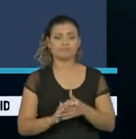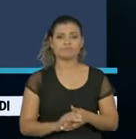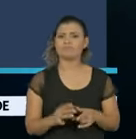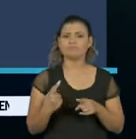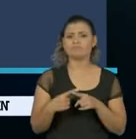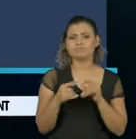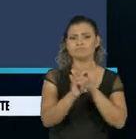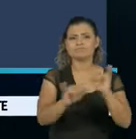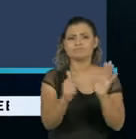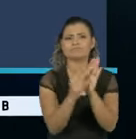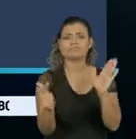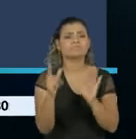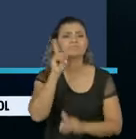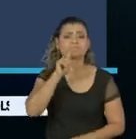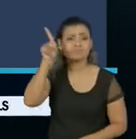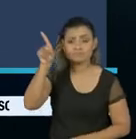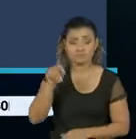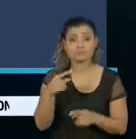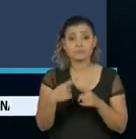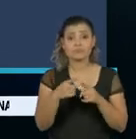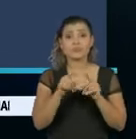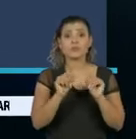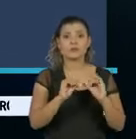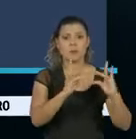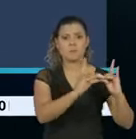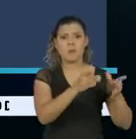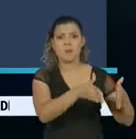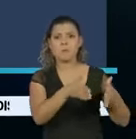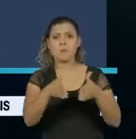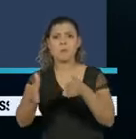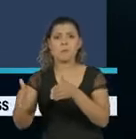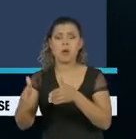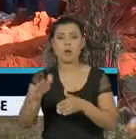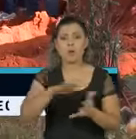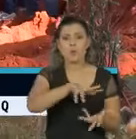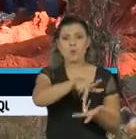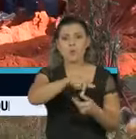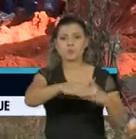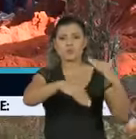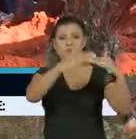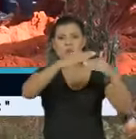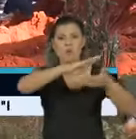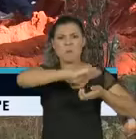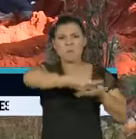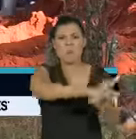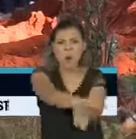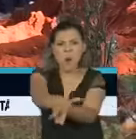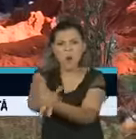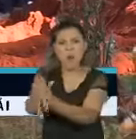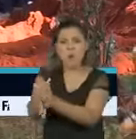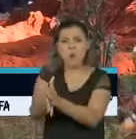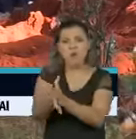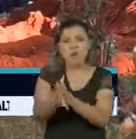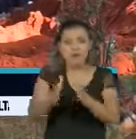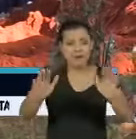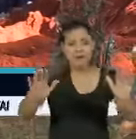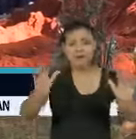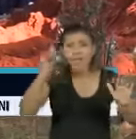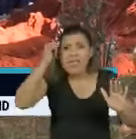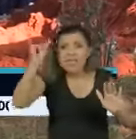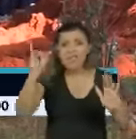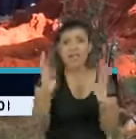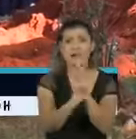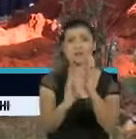com a publicação, o contágio pode esmagar o mundo em desenvolvimento. Mesmo com a recomendação para evitar